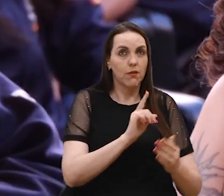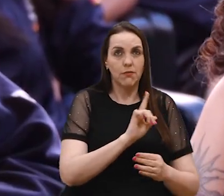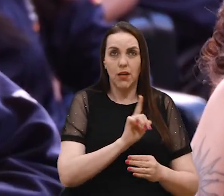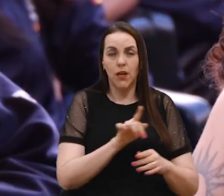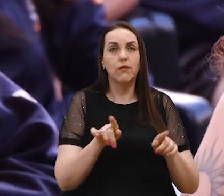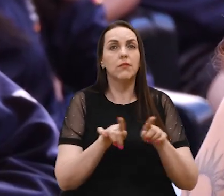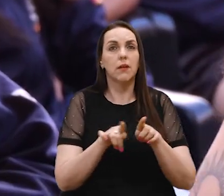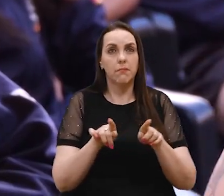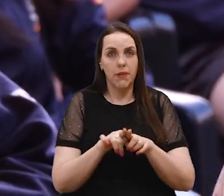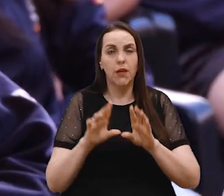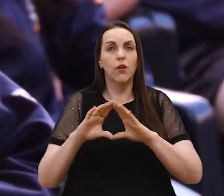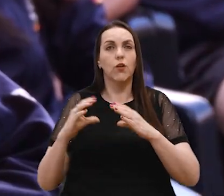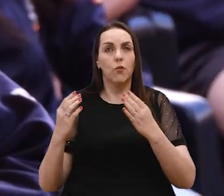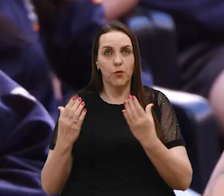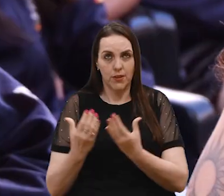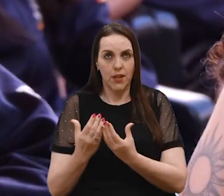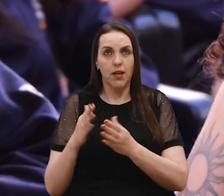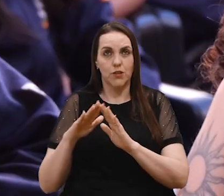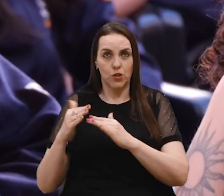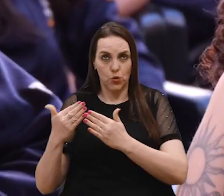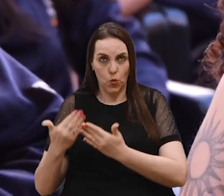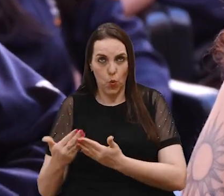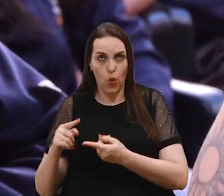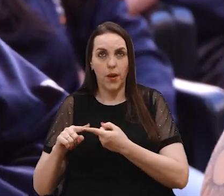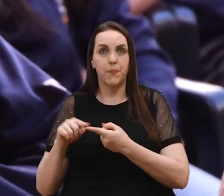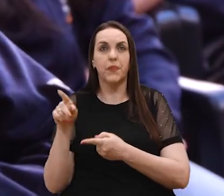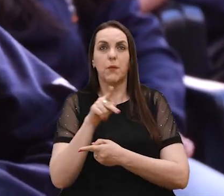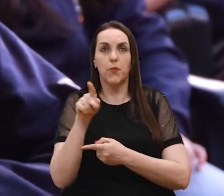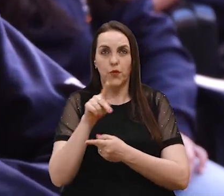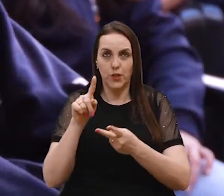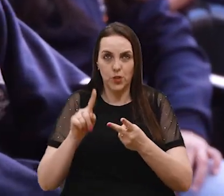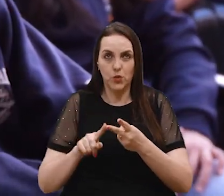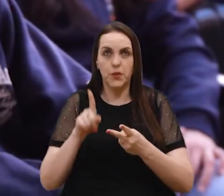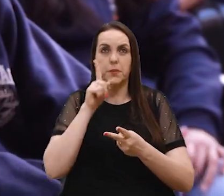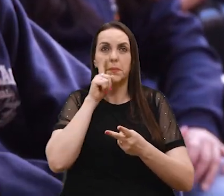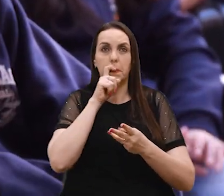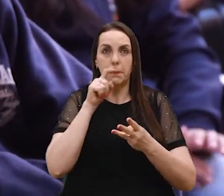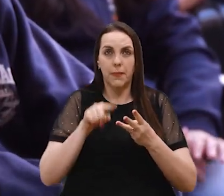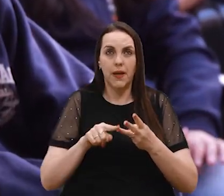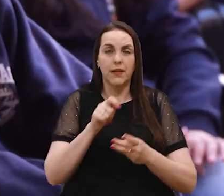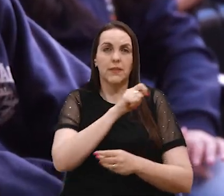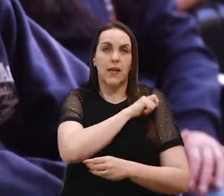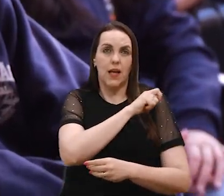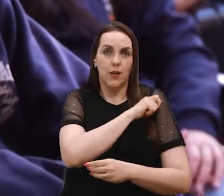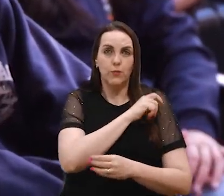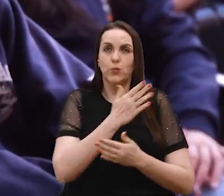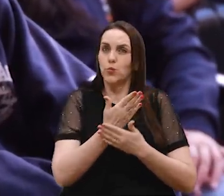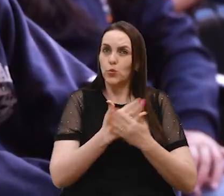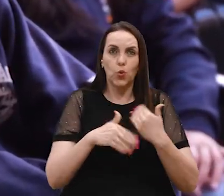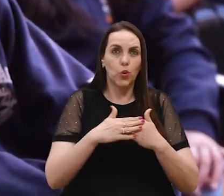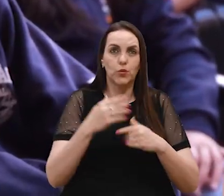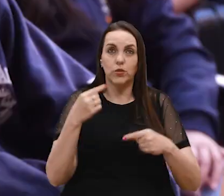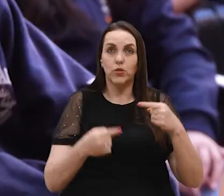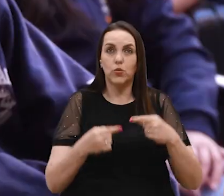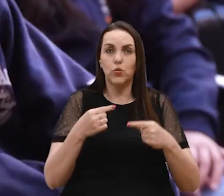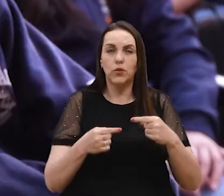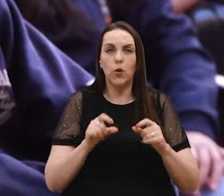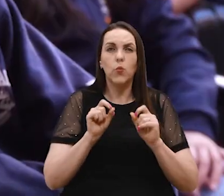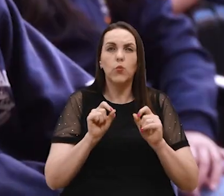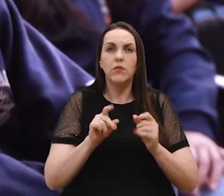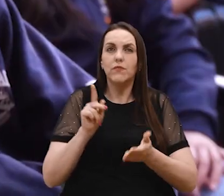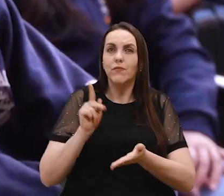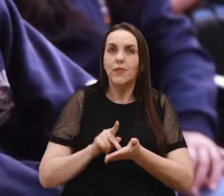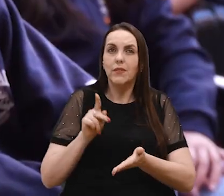escolar, mas também a comunidade escolar, incluindo professores, pais, estudantes, na discussão do que